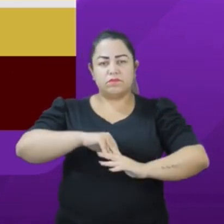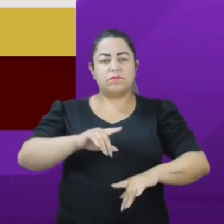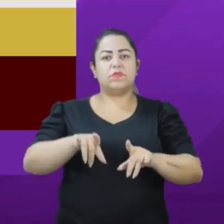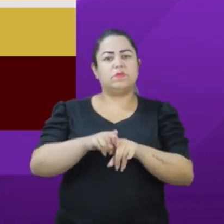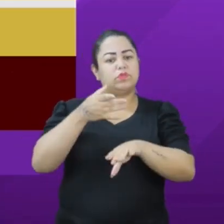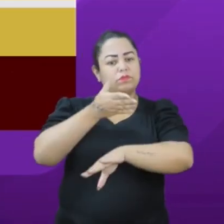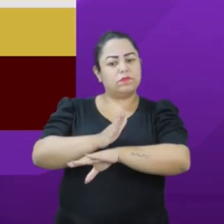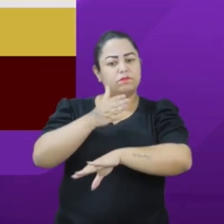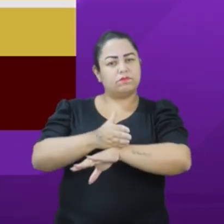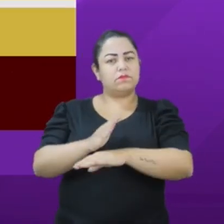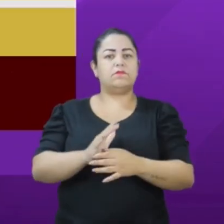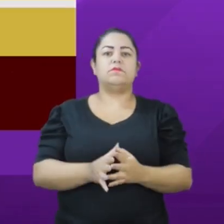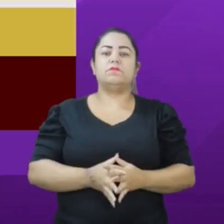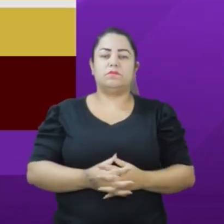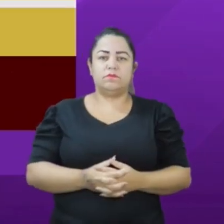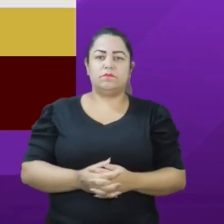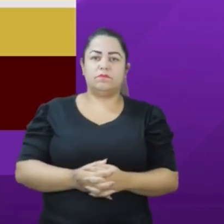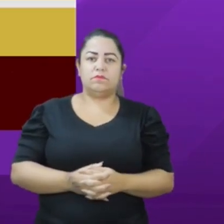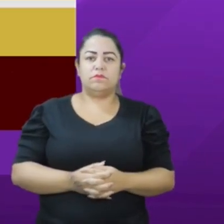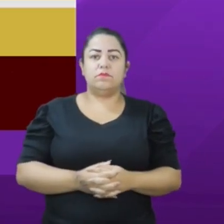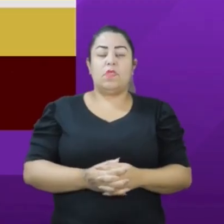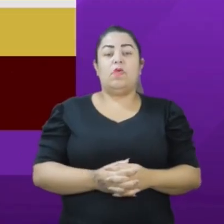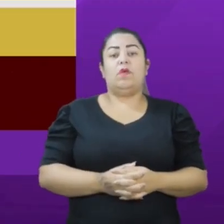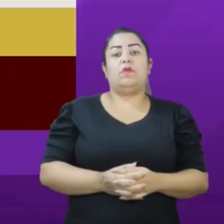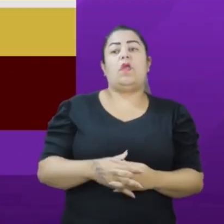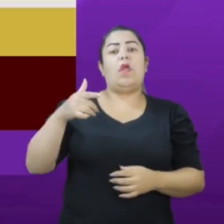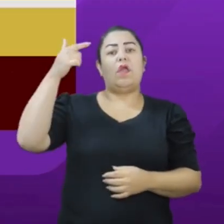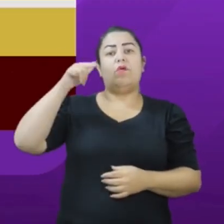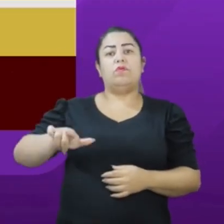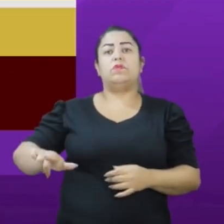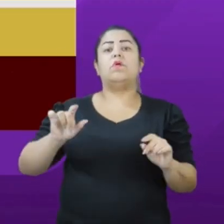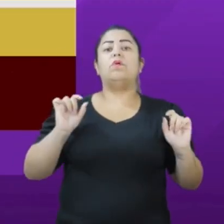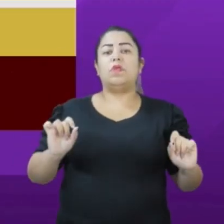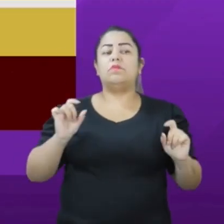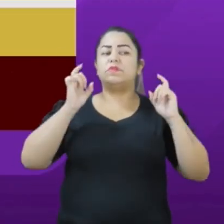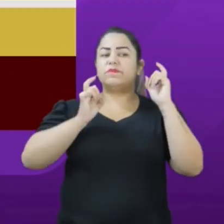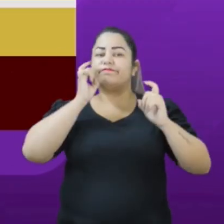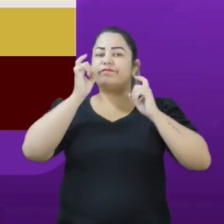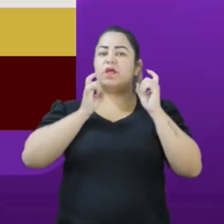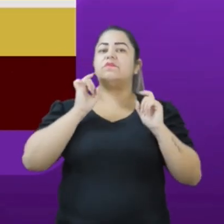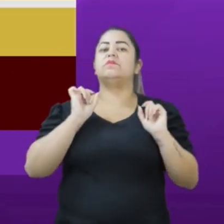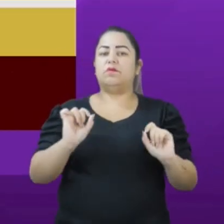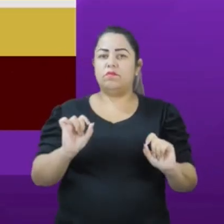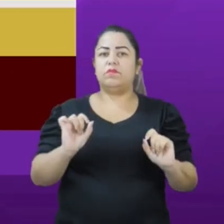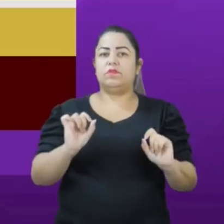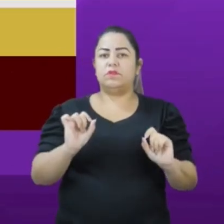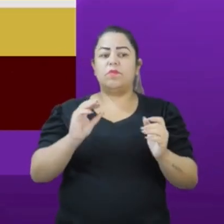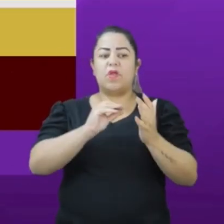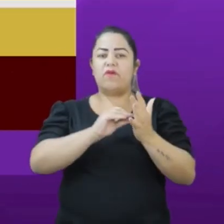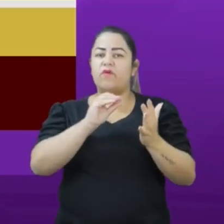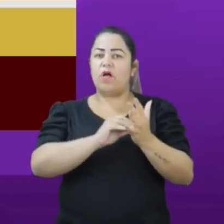capacidade, sejam capacitados, e essa é outra preocupação, né? Que é a falta de